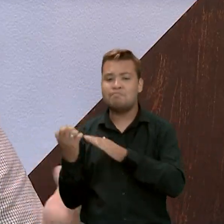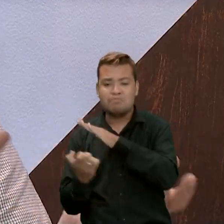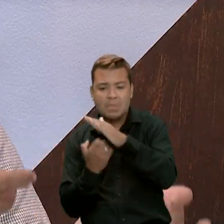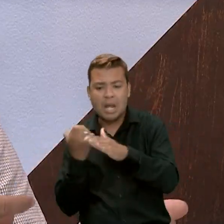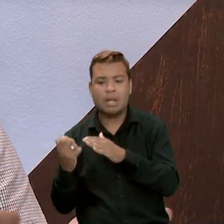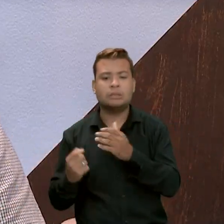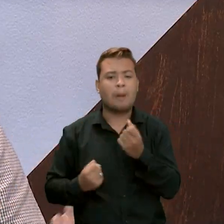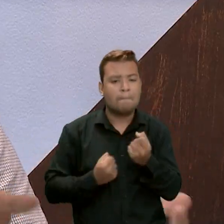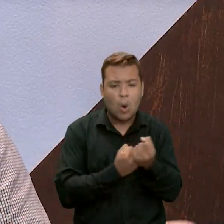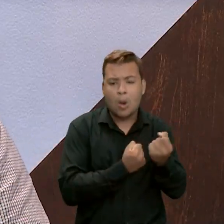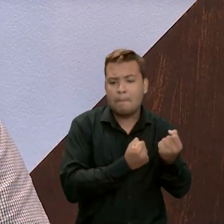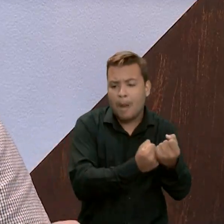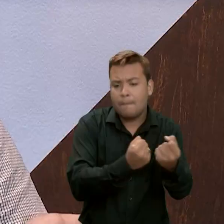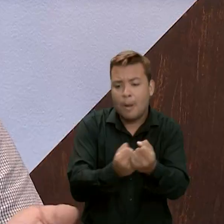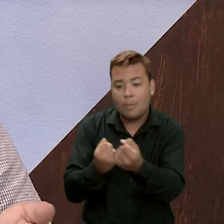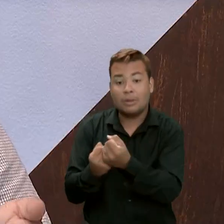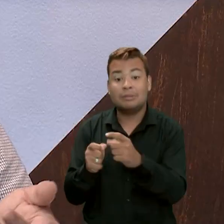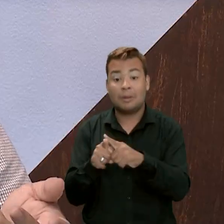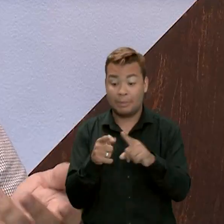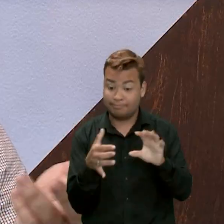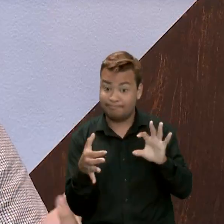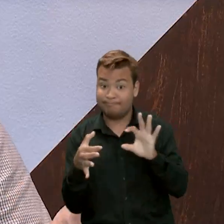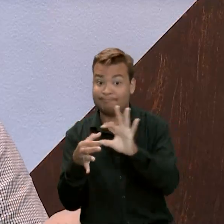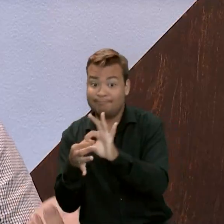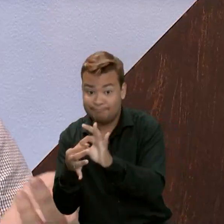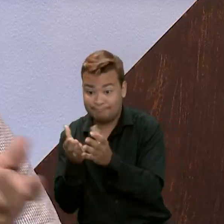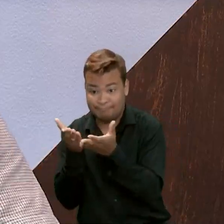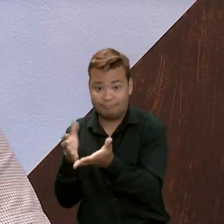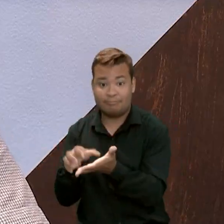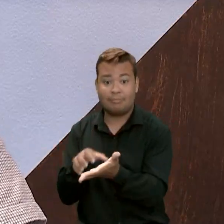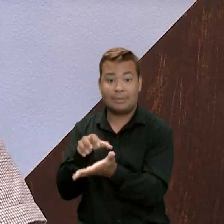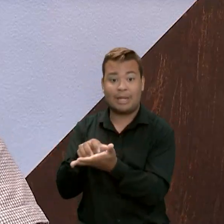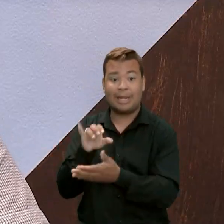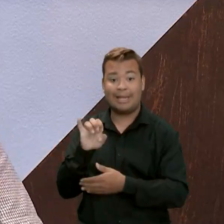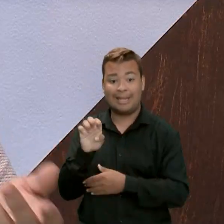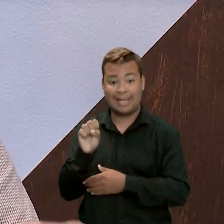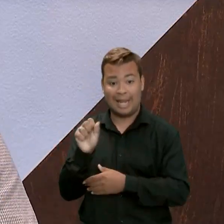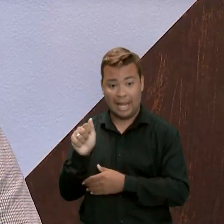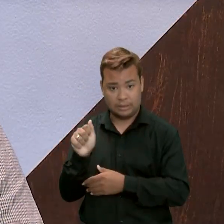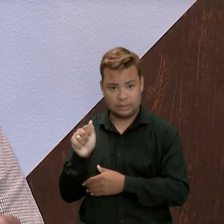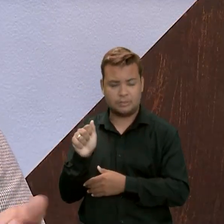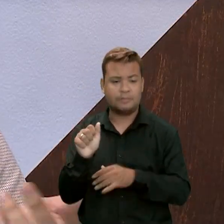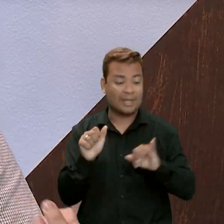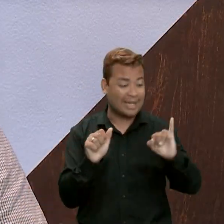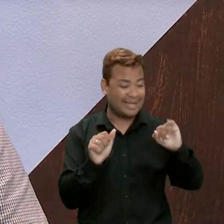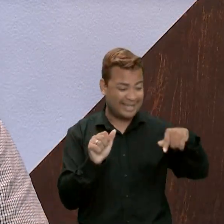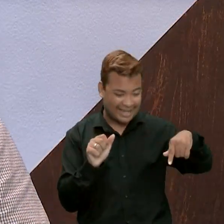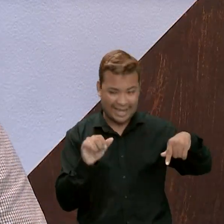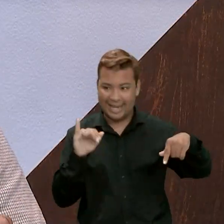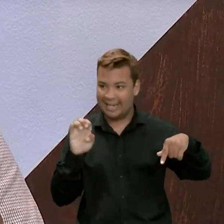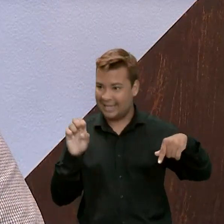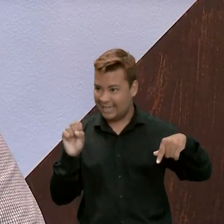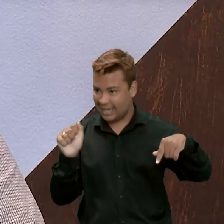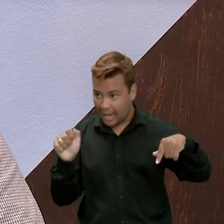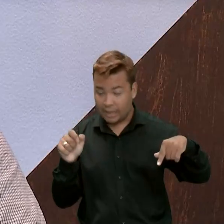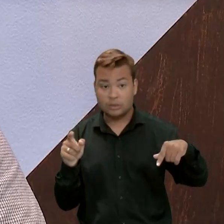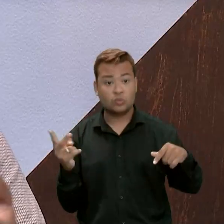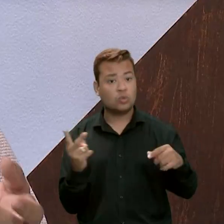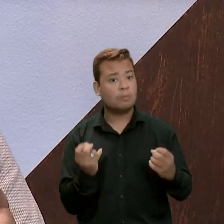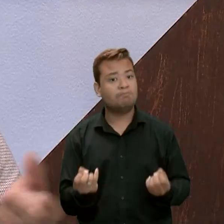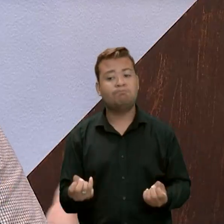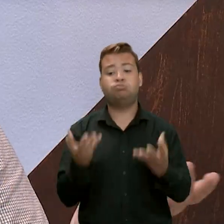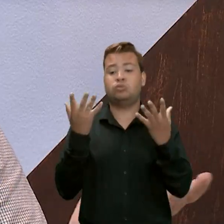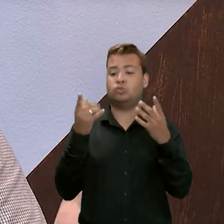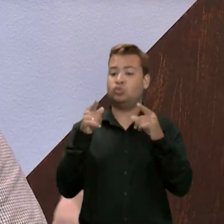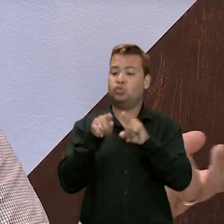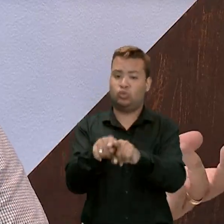consegue nos aproximar do IESA. O IESA e o IQ nasceram juntos, era o antigo IQG, né? E